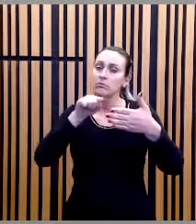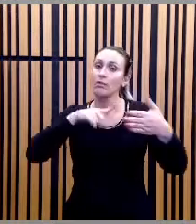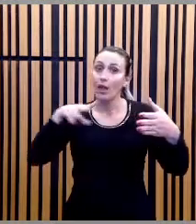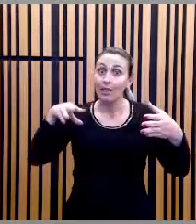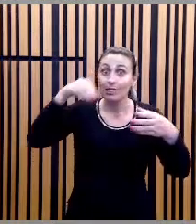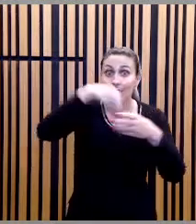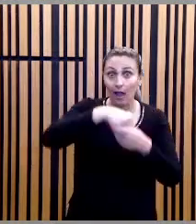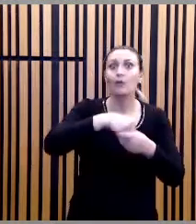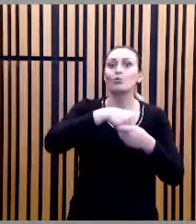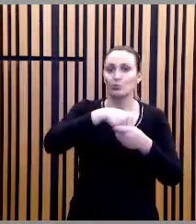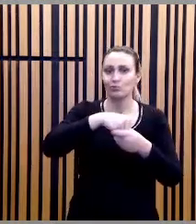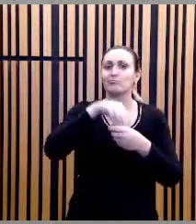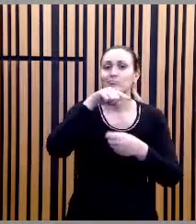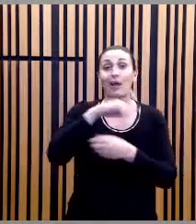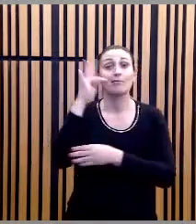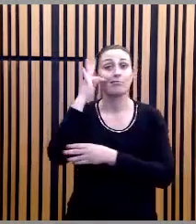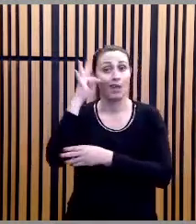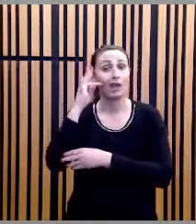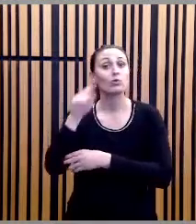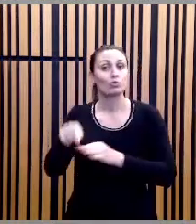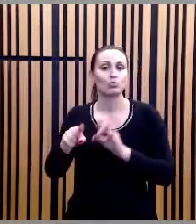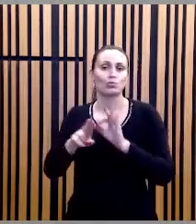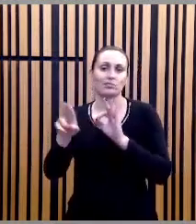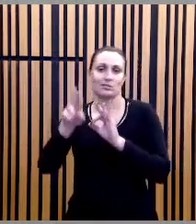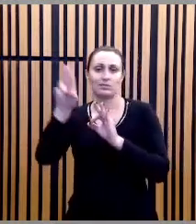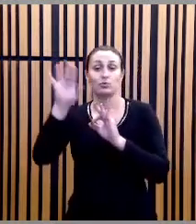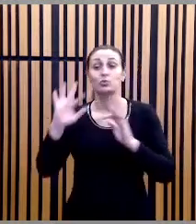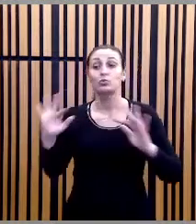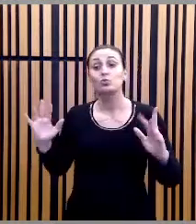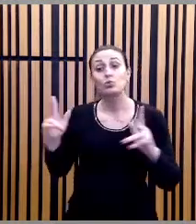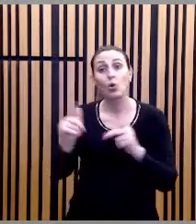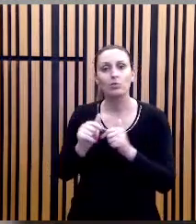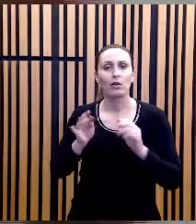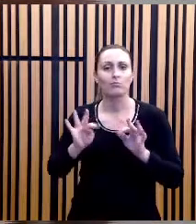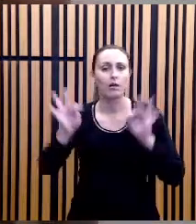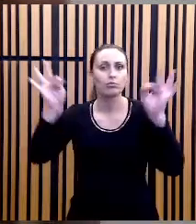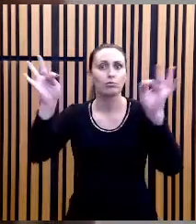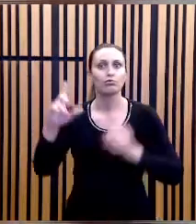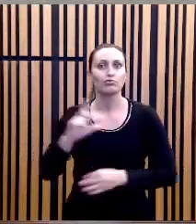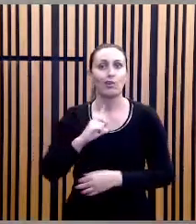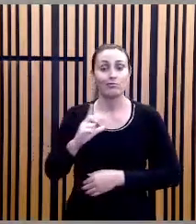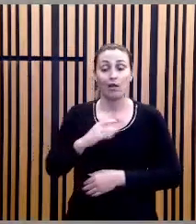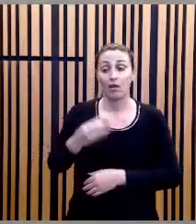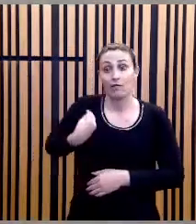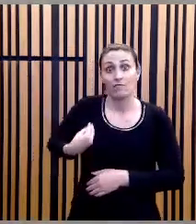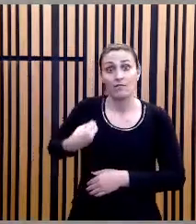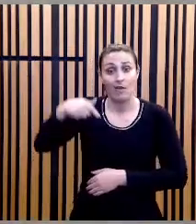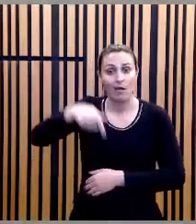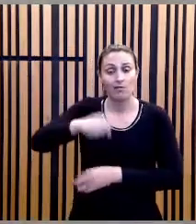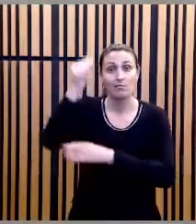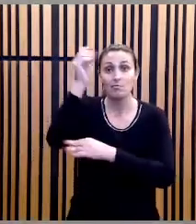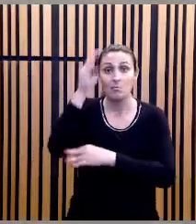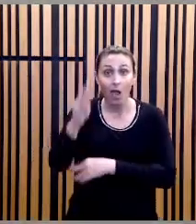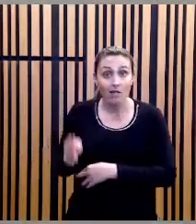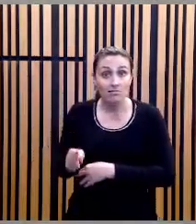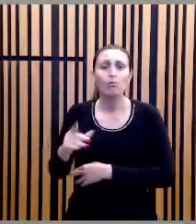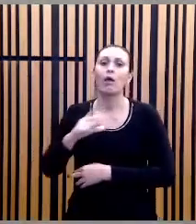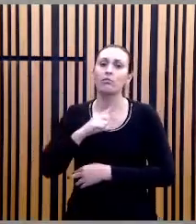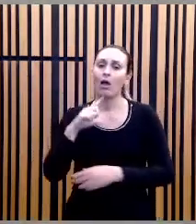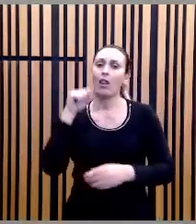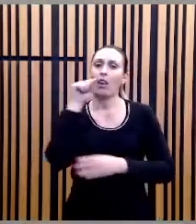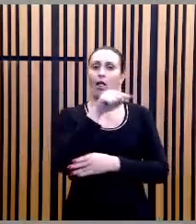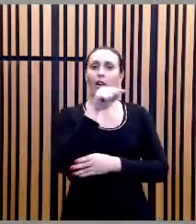de Tecnosinos, pessoal. Todas as tecnologias referentes aqui à região Brasil é desenvolvida